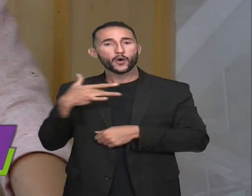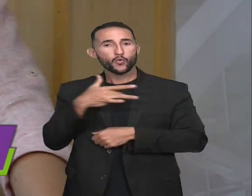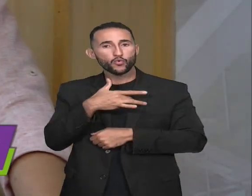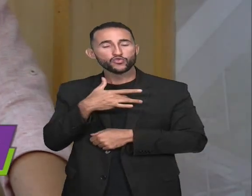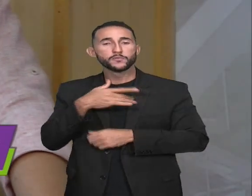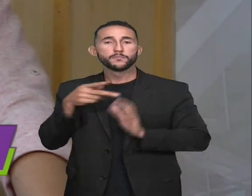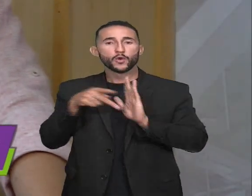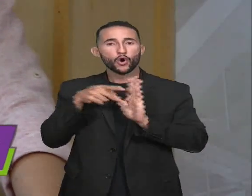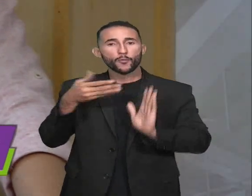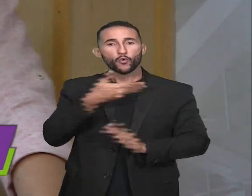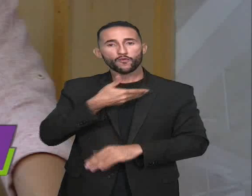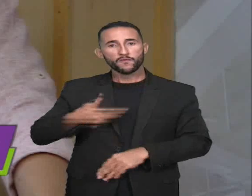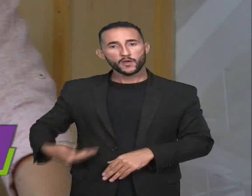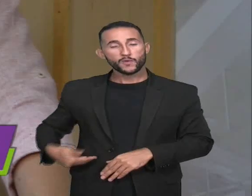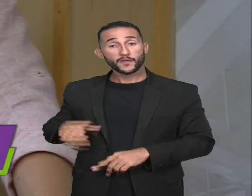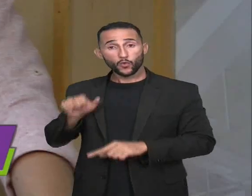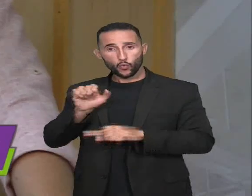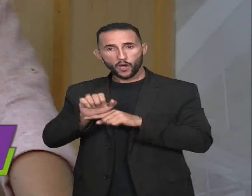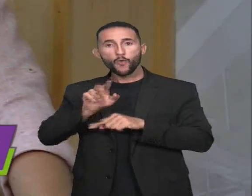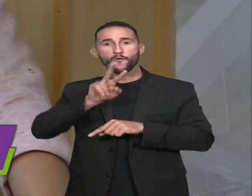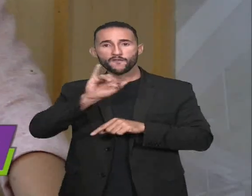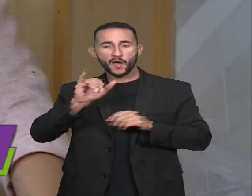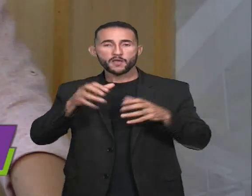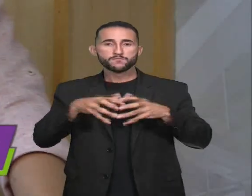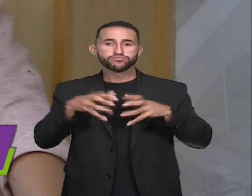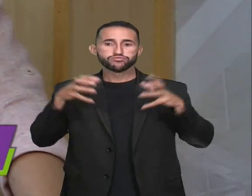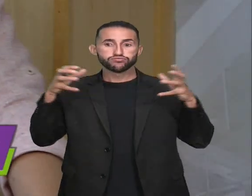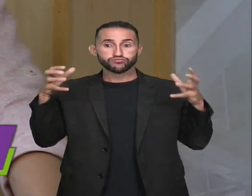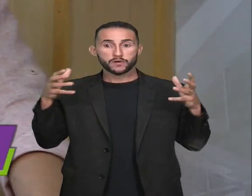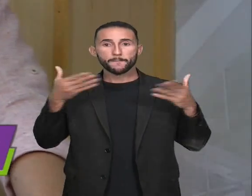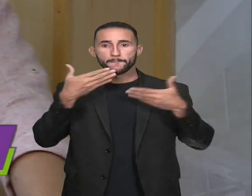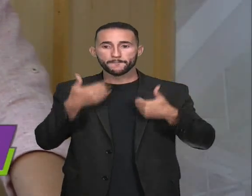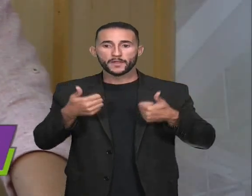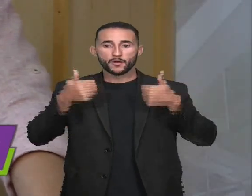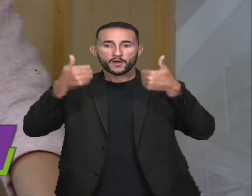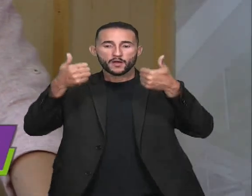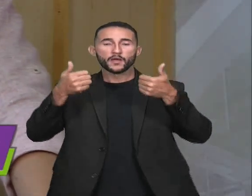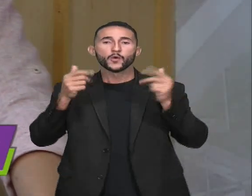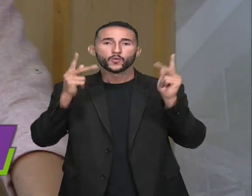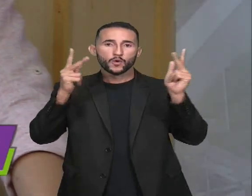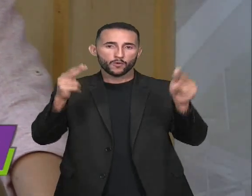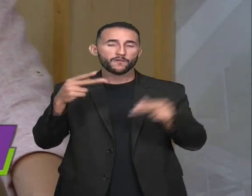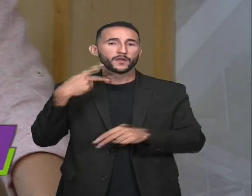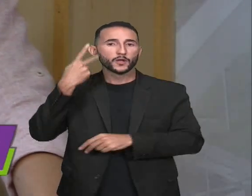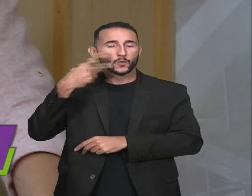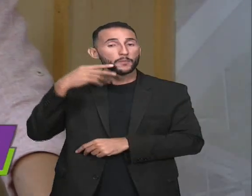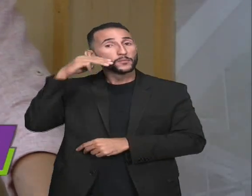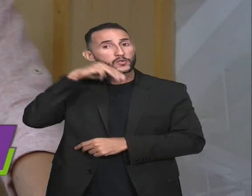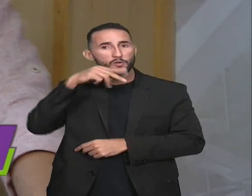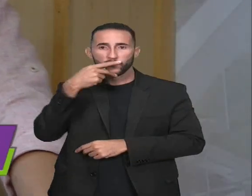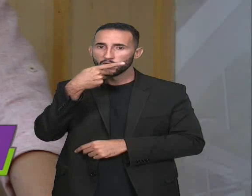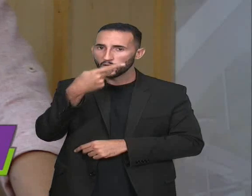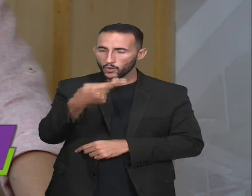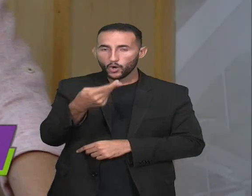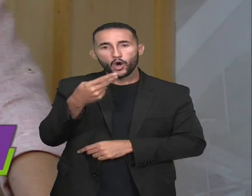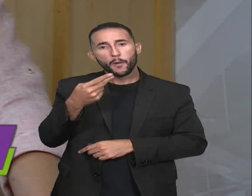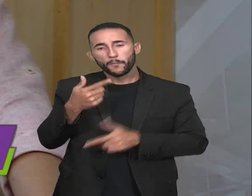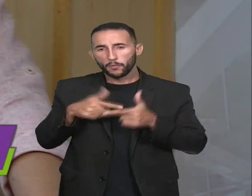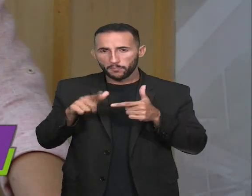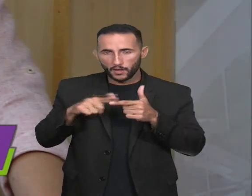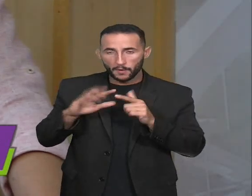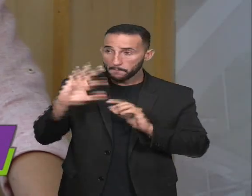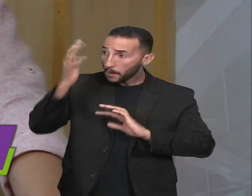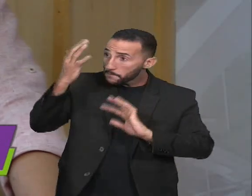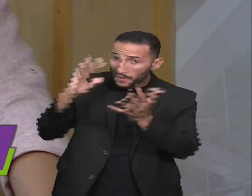região Governador como bem Dito pelo Nobre Vereador Michel Figueiredo aqui o que vem acontecendo não é de hoje tem mais de 10